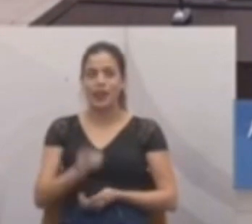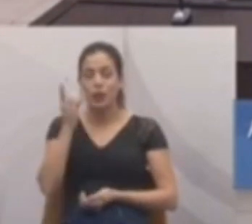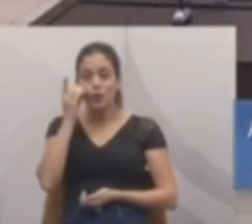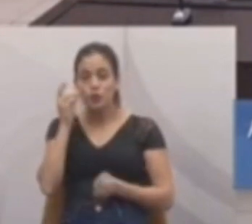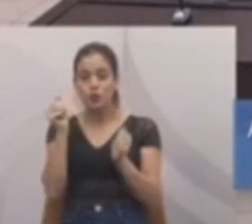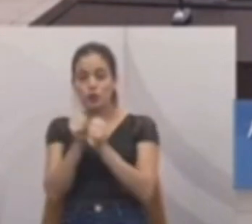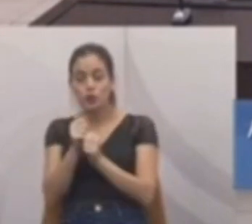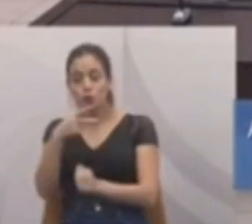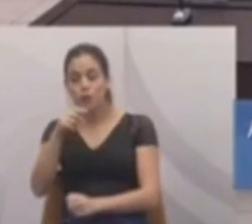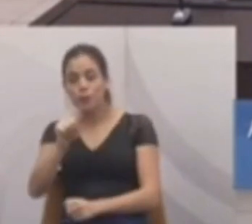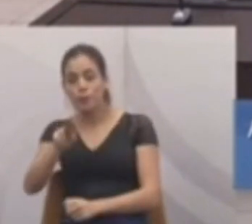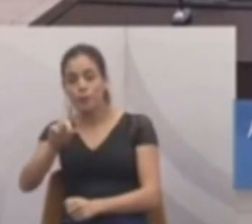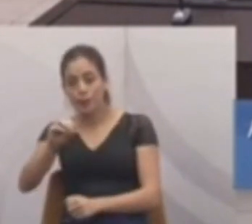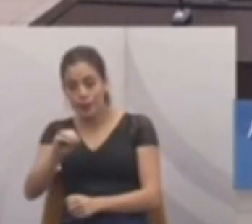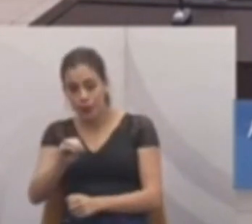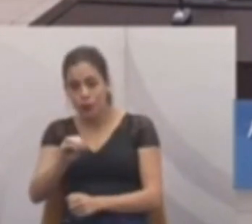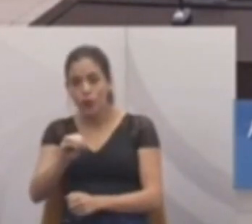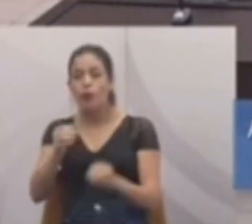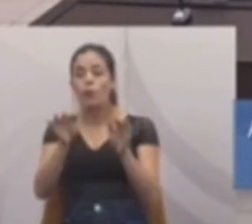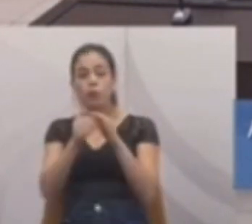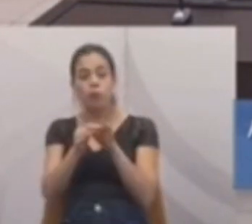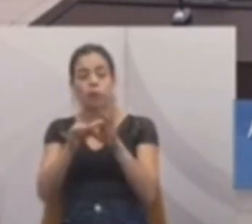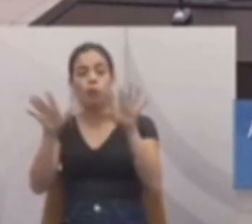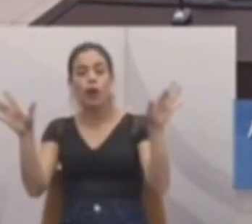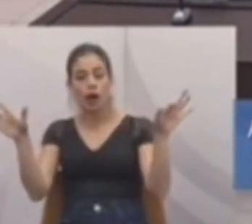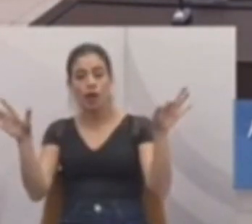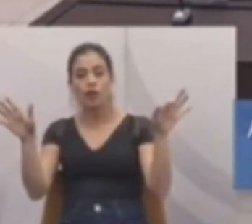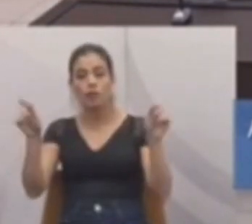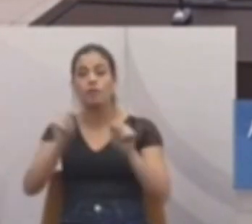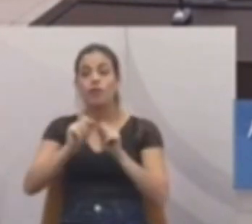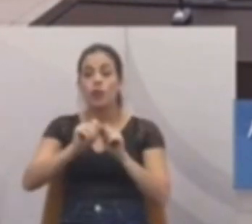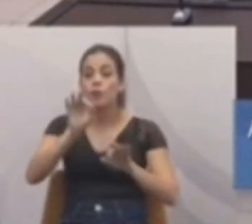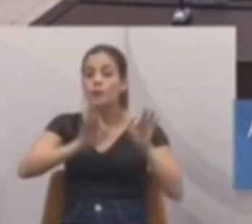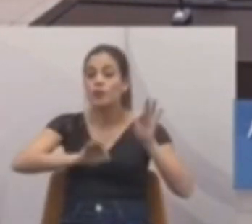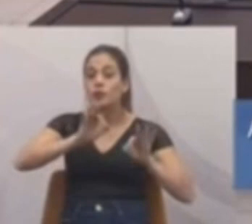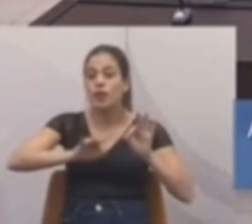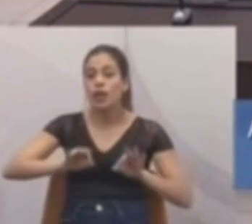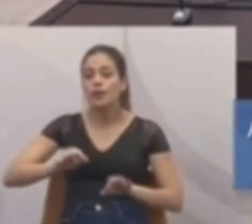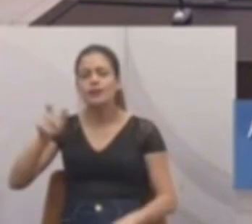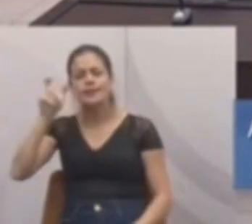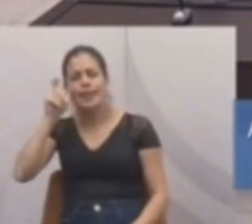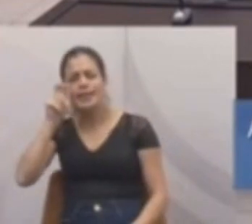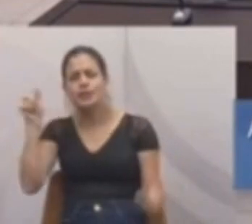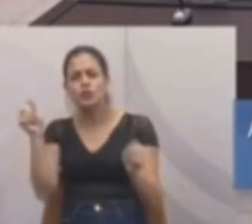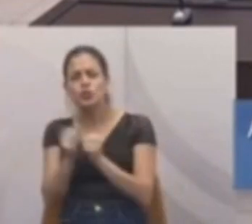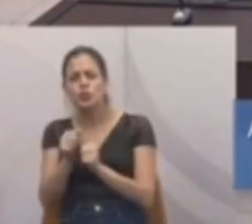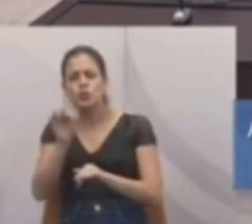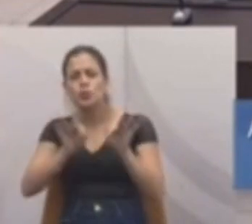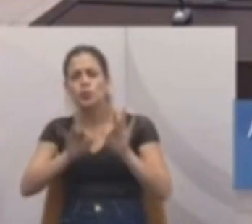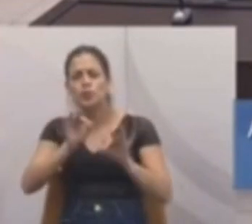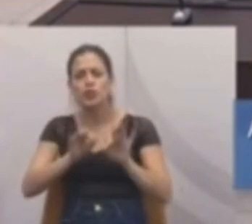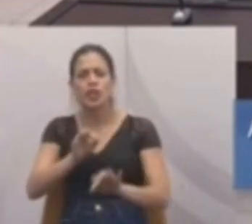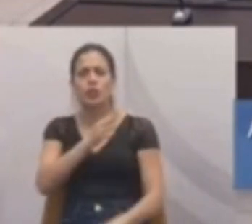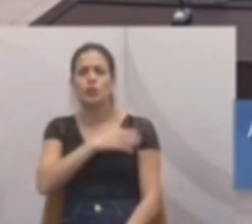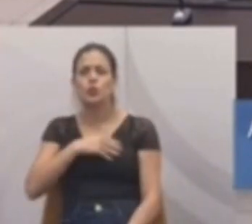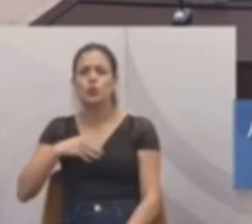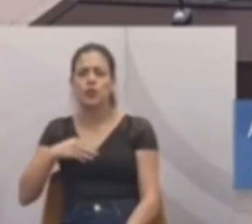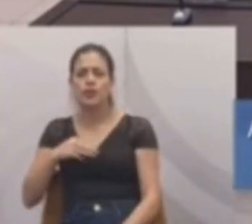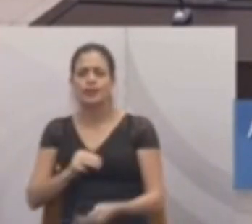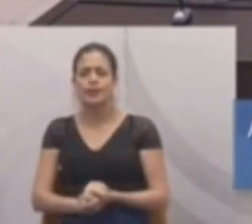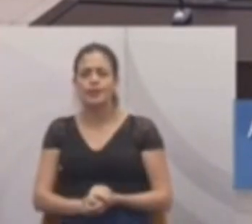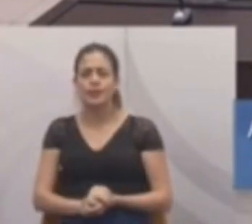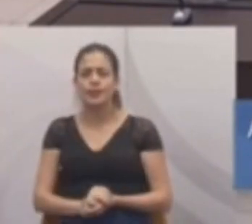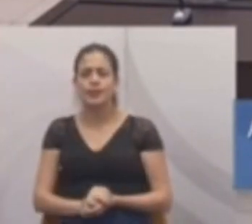com o Paulo César, abriu as portas lá para a gente. E a gente fez um projeto bem interessante, né, junto com o projeto do SESI, né,